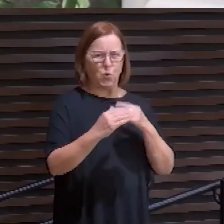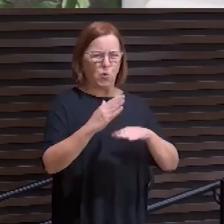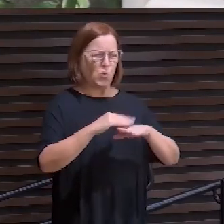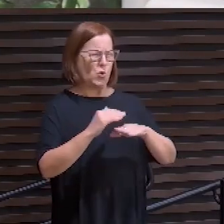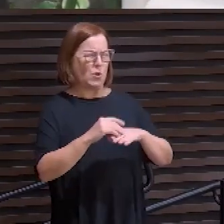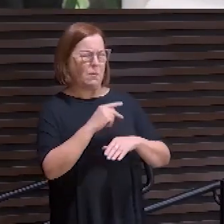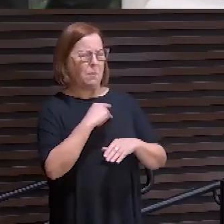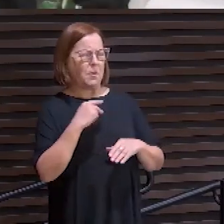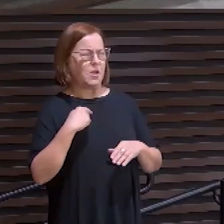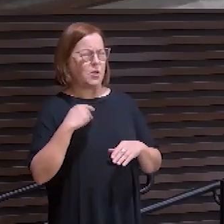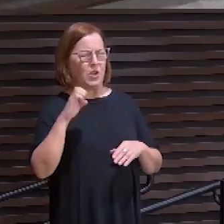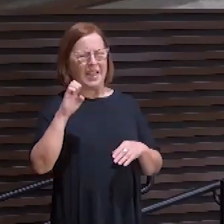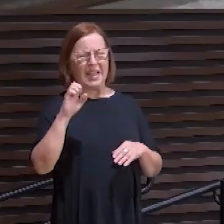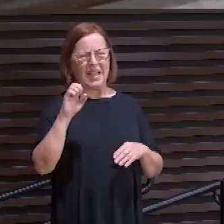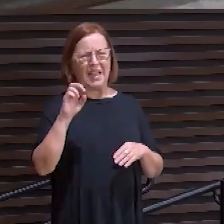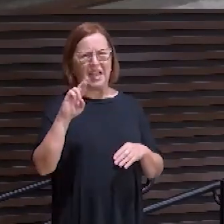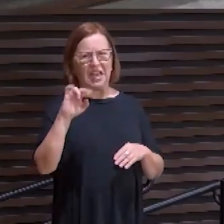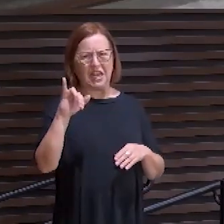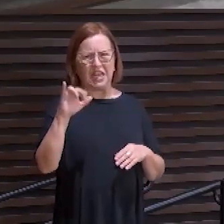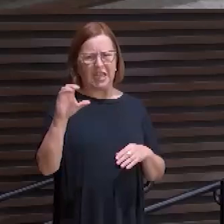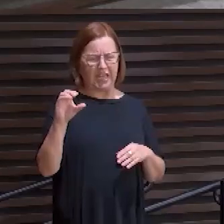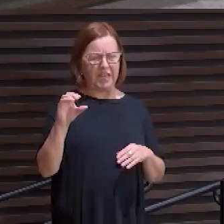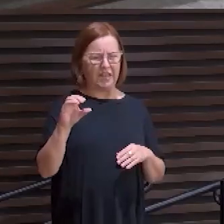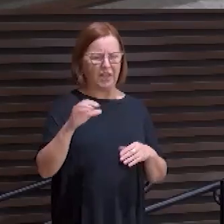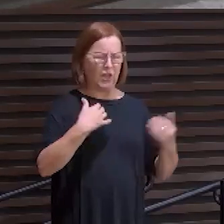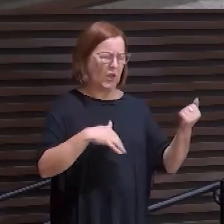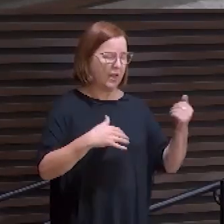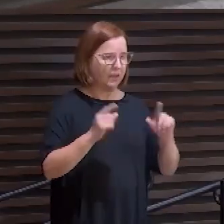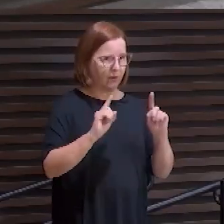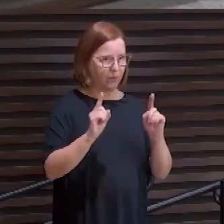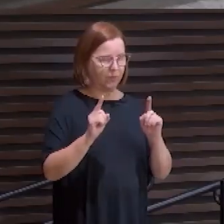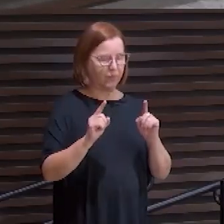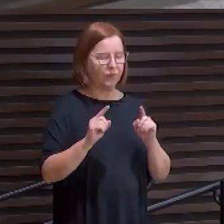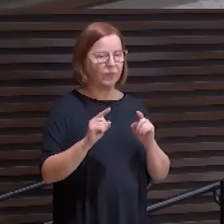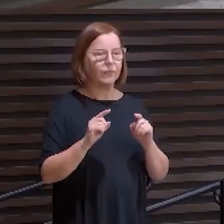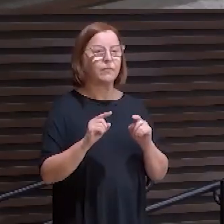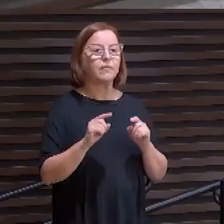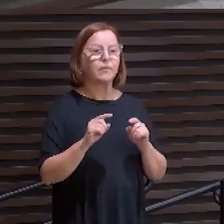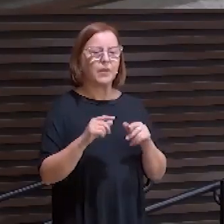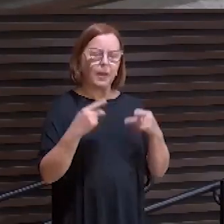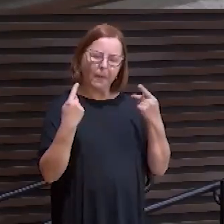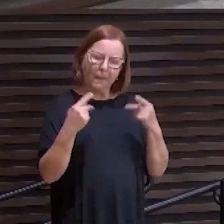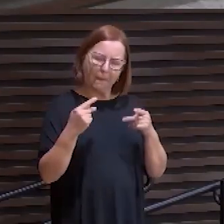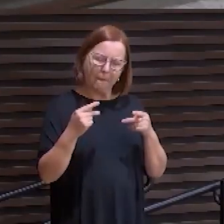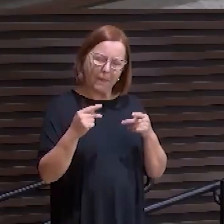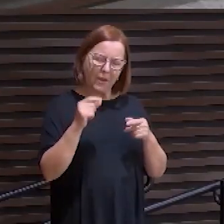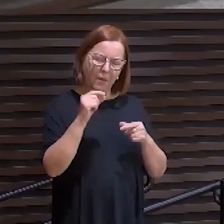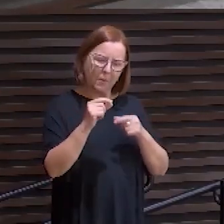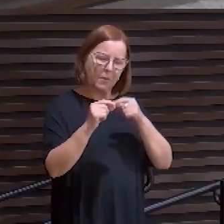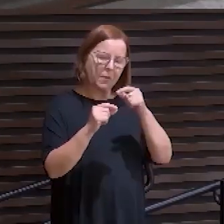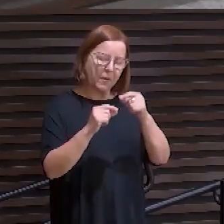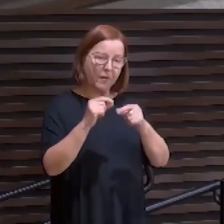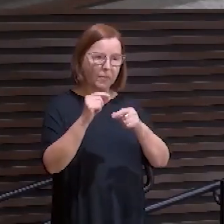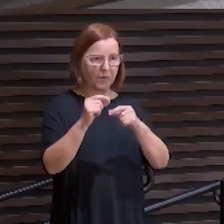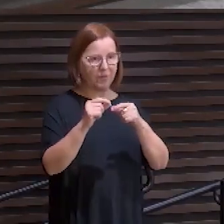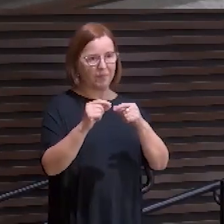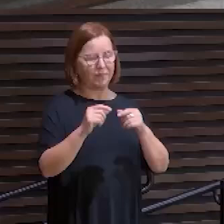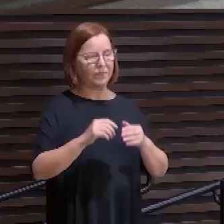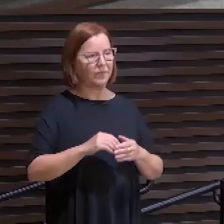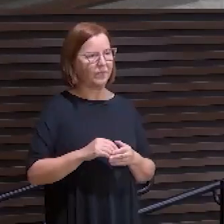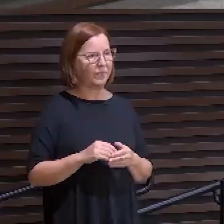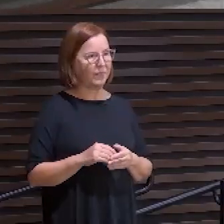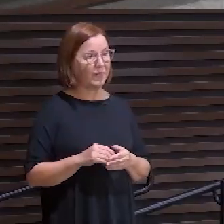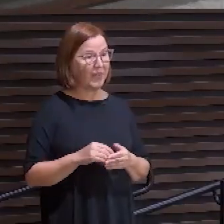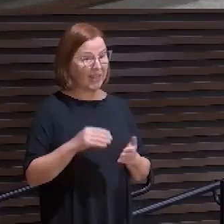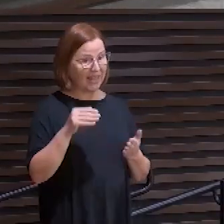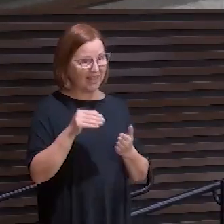música e com a coisa, é uma coisinha rápida. Vai aumentando à medida que vai crescendo. E até que isso se